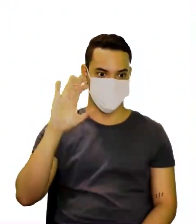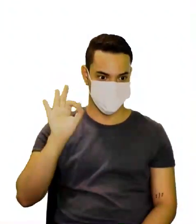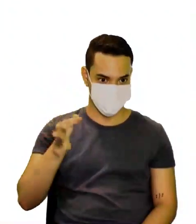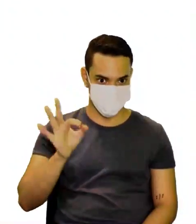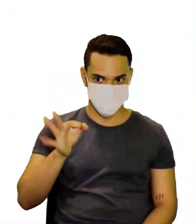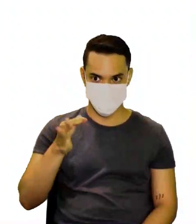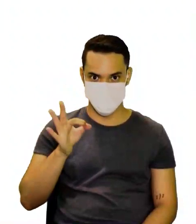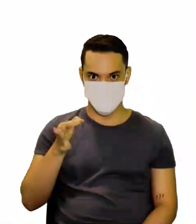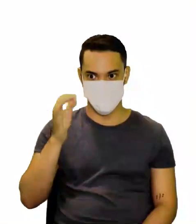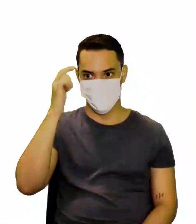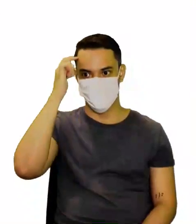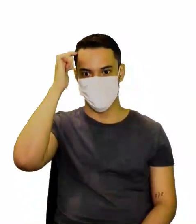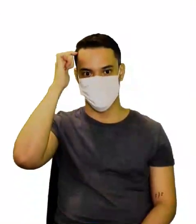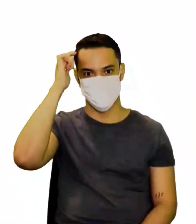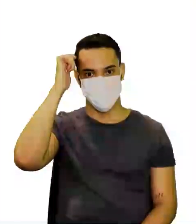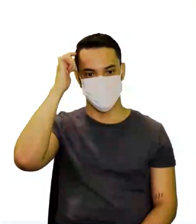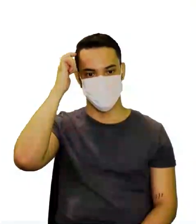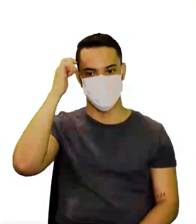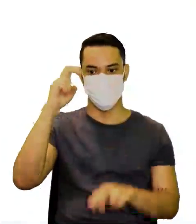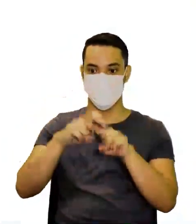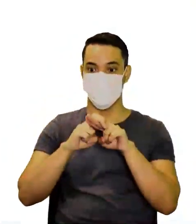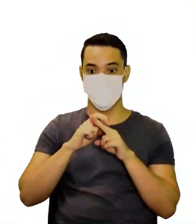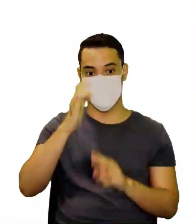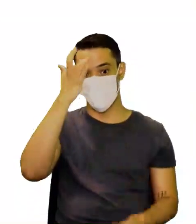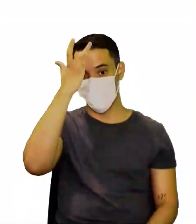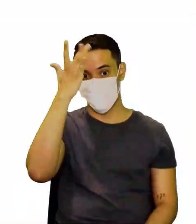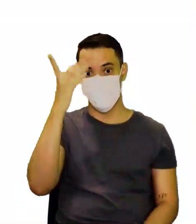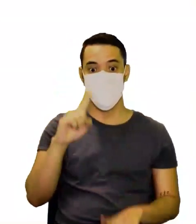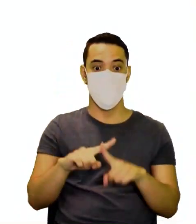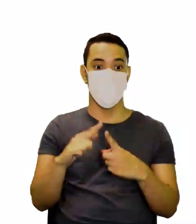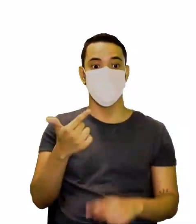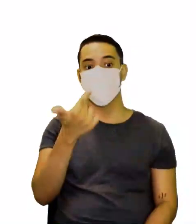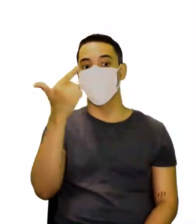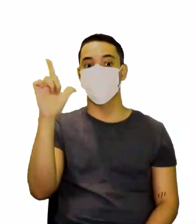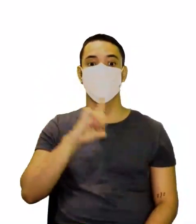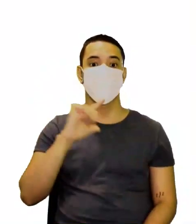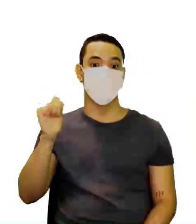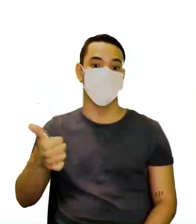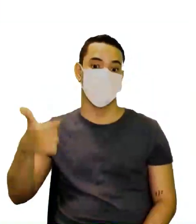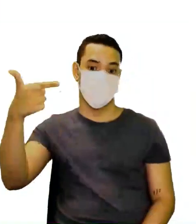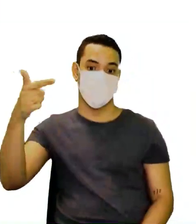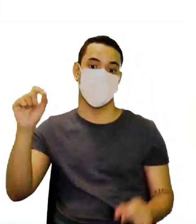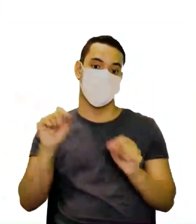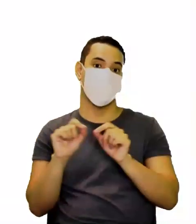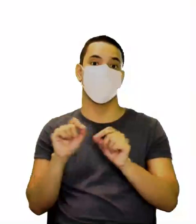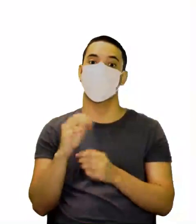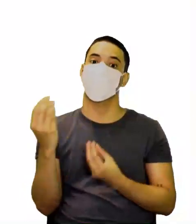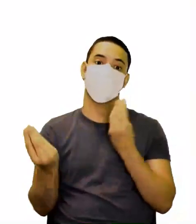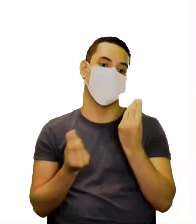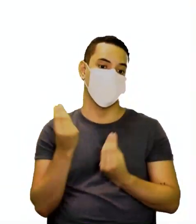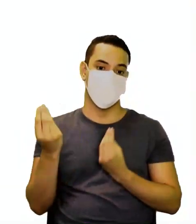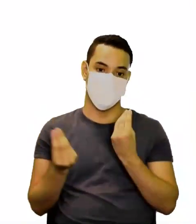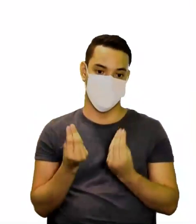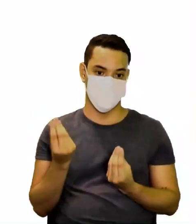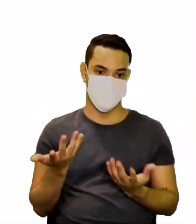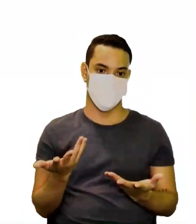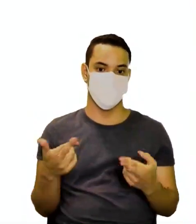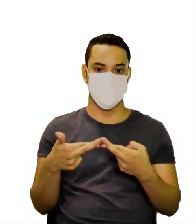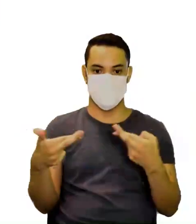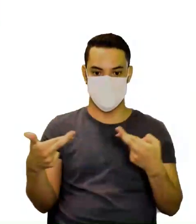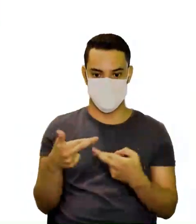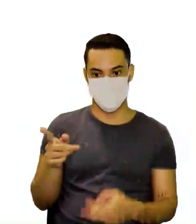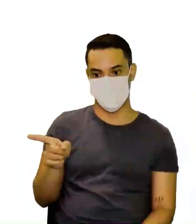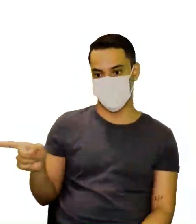Já está aqui, ok? Mas se outra alternativa tivesse, pessoal, como é que eu calculo nesse caso a resistência